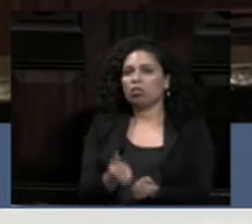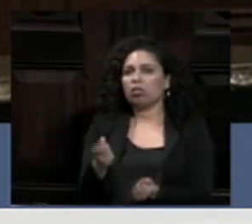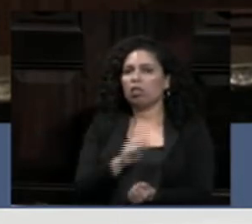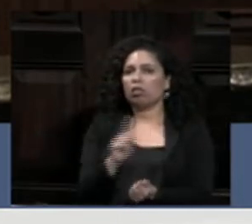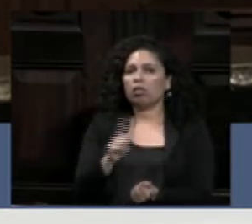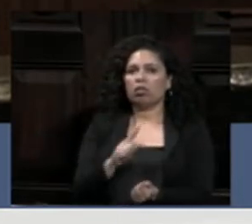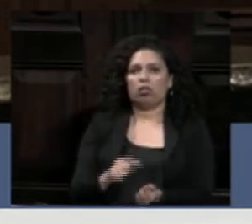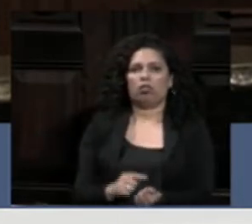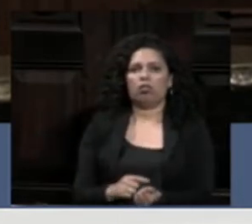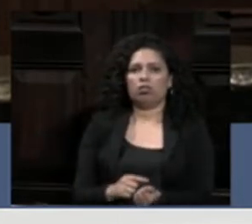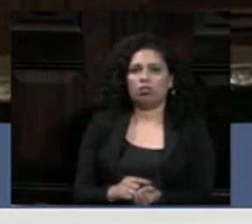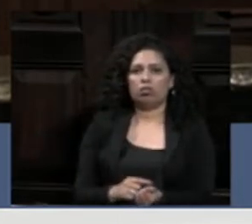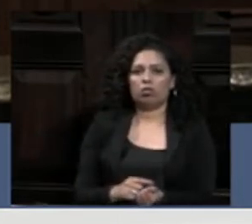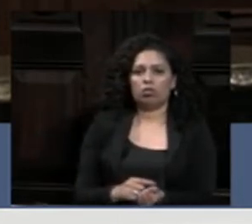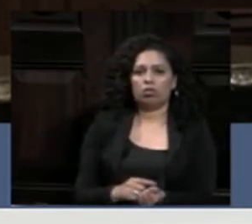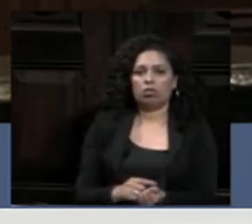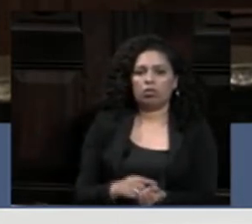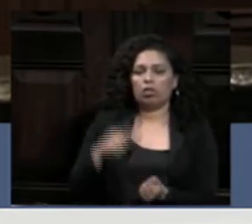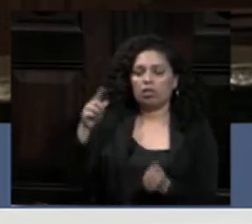acumulado em 200 anos,